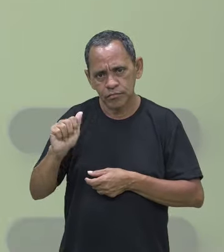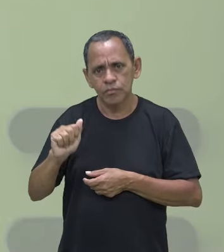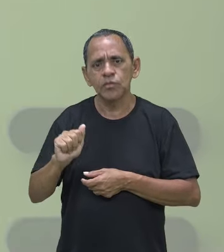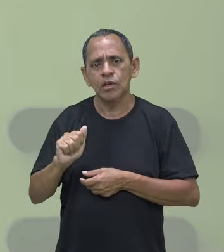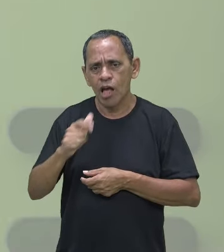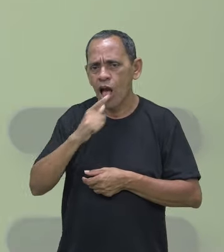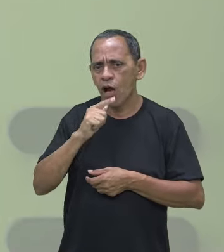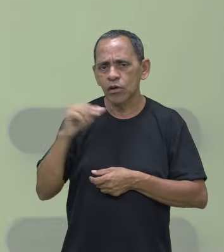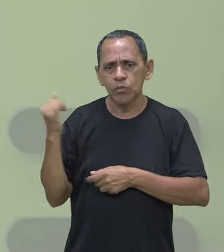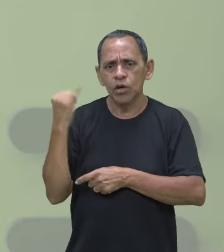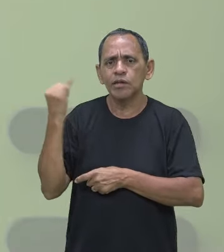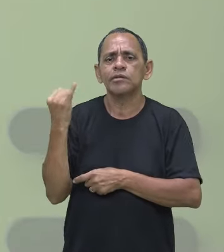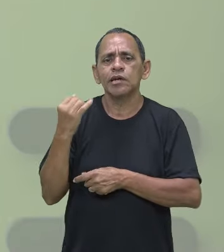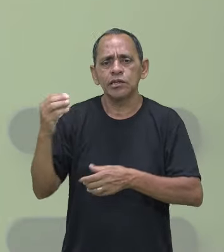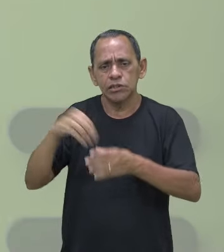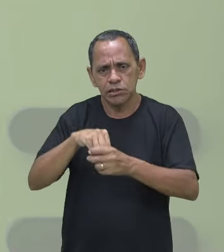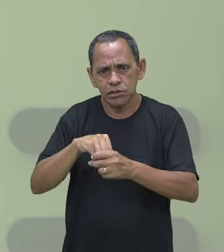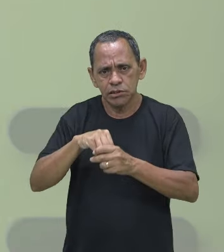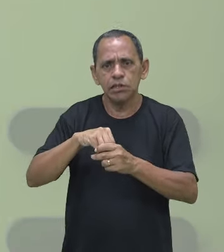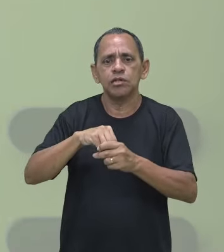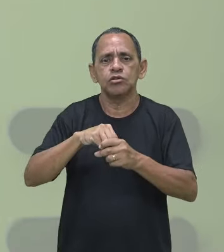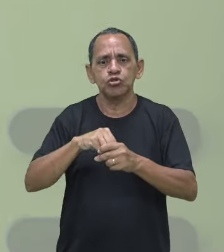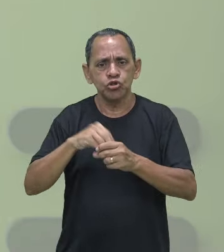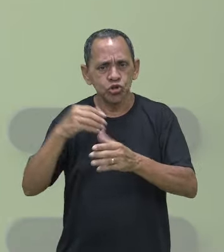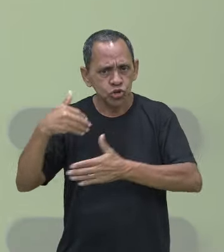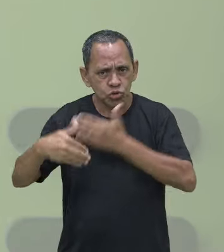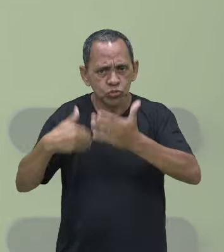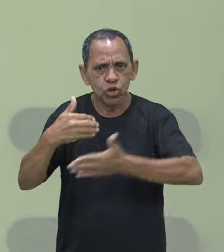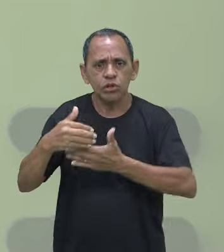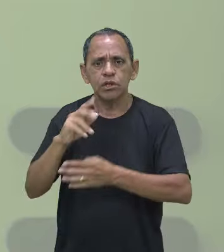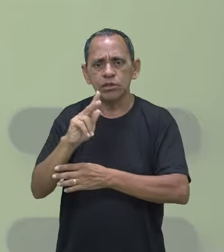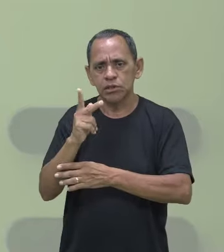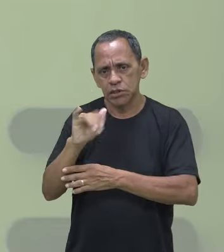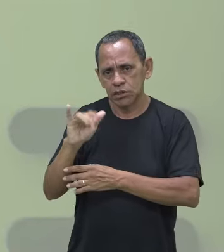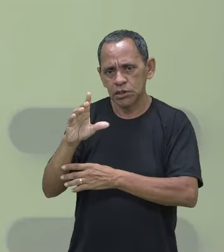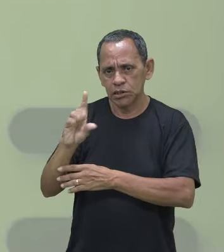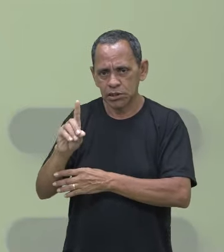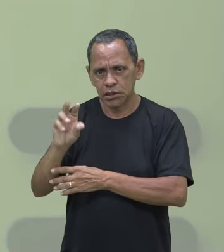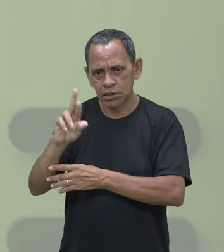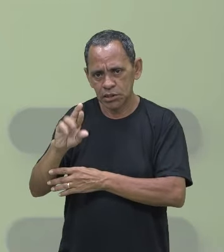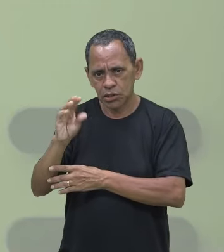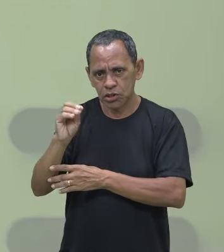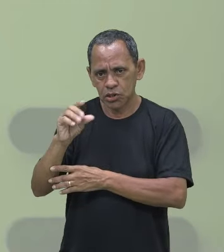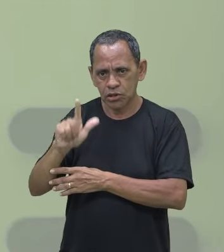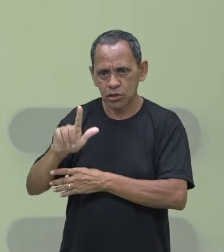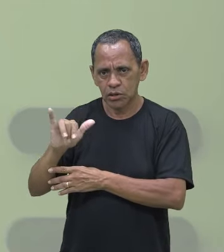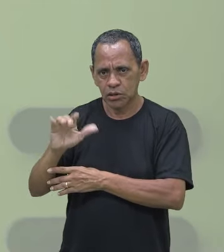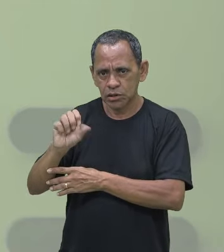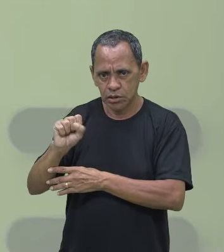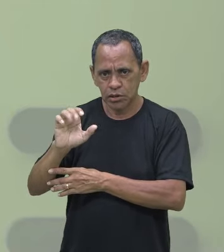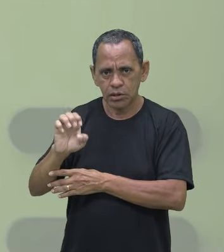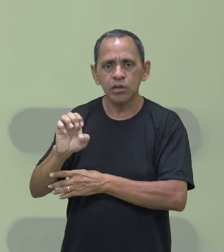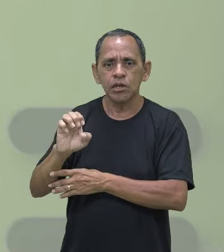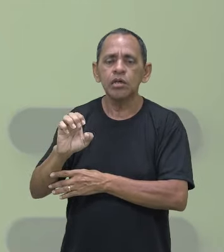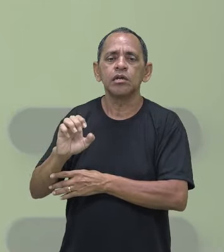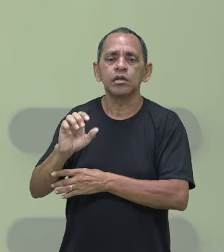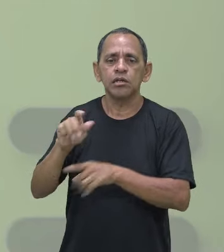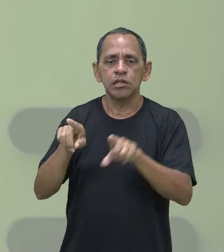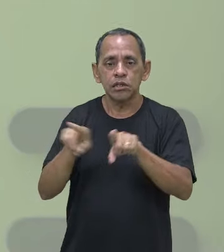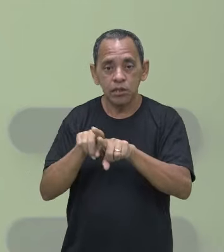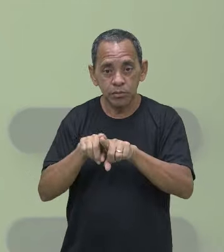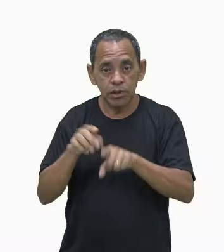reações químicas e aí nesse processo de hidrólise da sacarose, né, que está ali presente nos nossos alimentos. mas